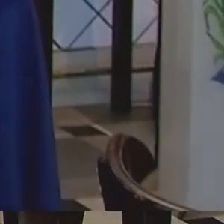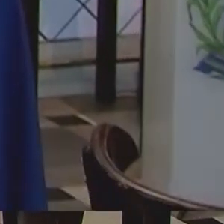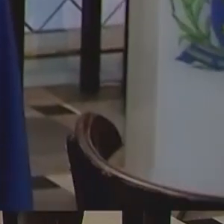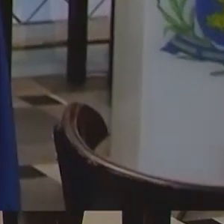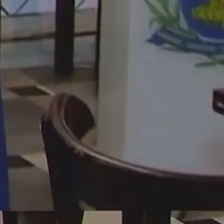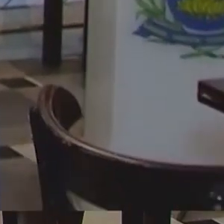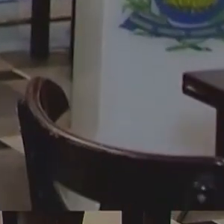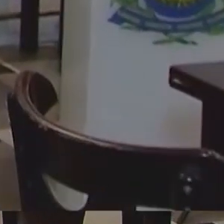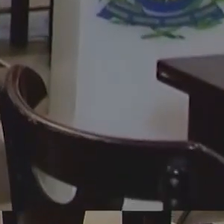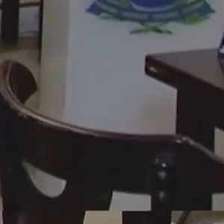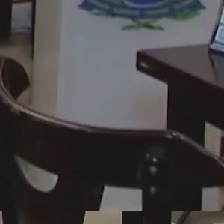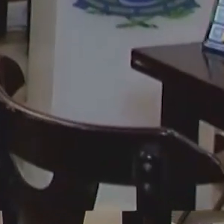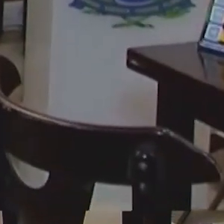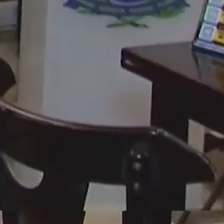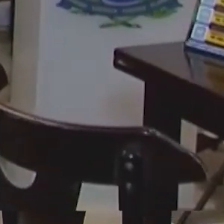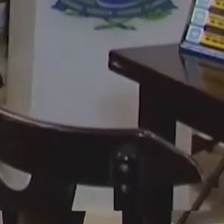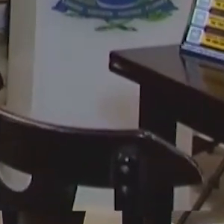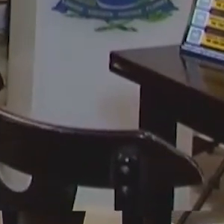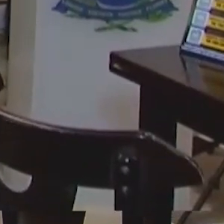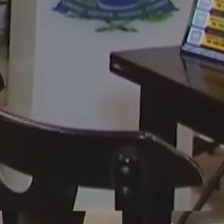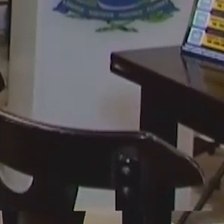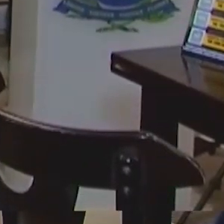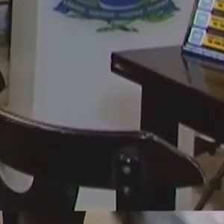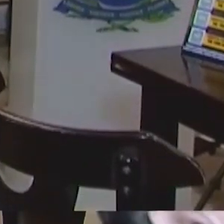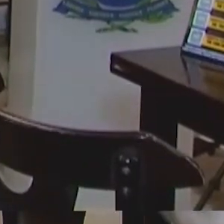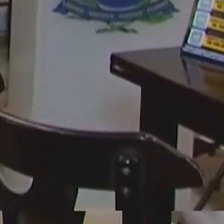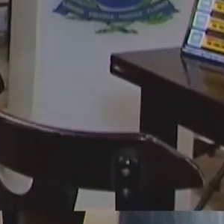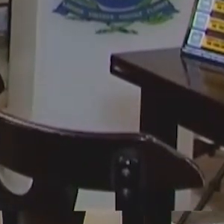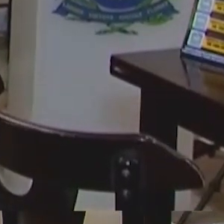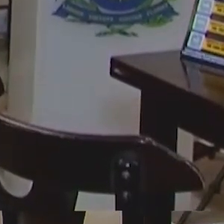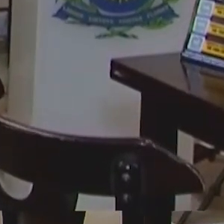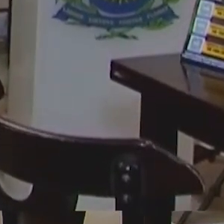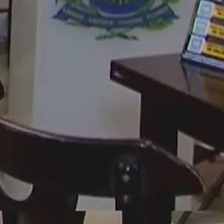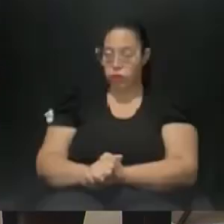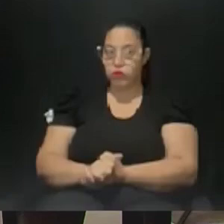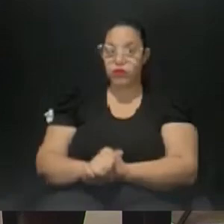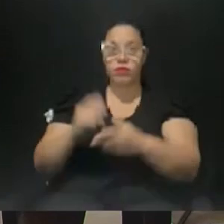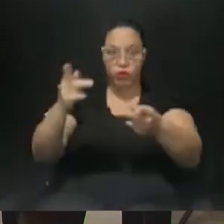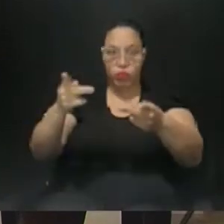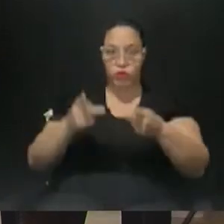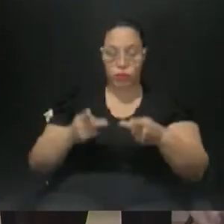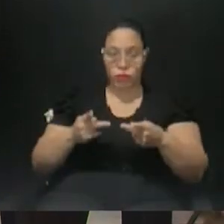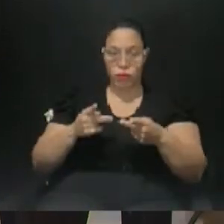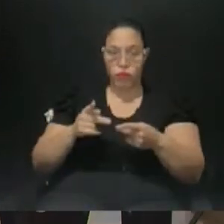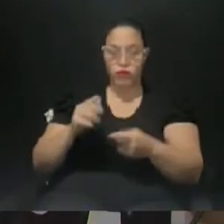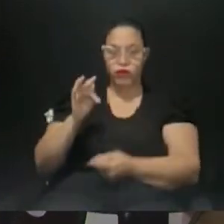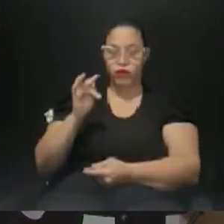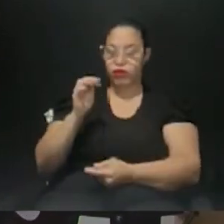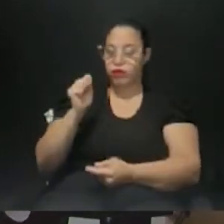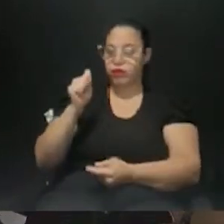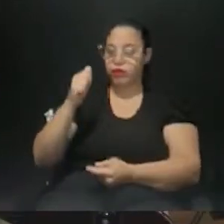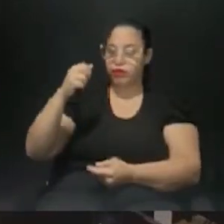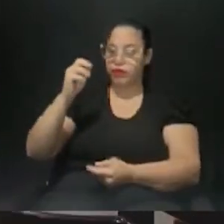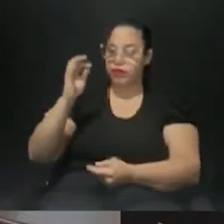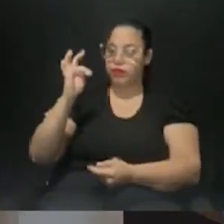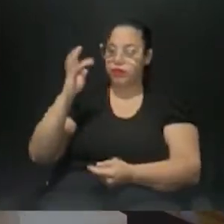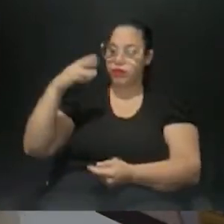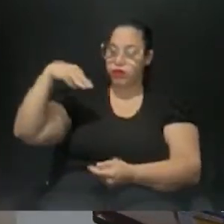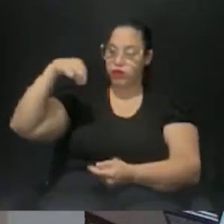Convidamos agora a senhora Fátima à tribuna para fazer o seu agradecimento.